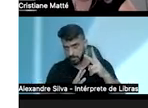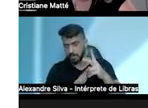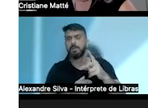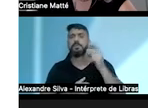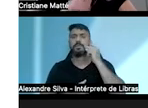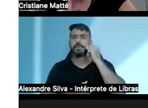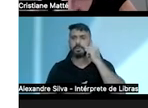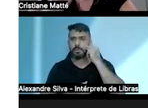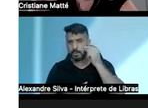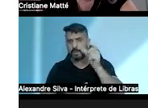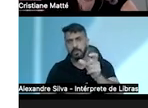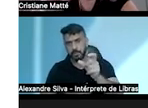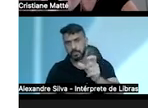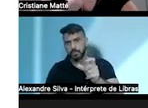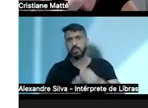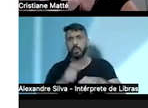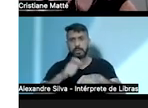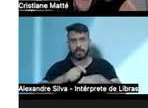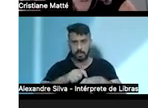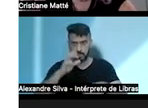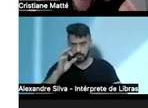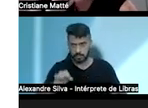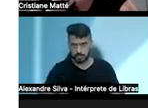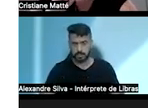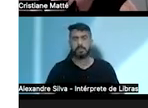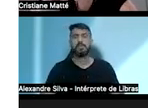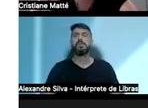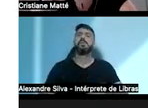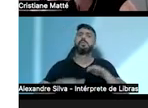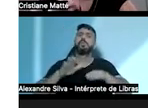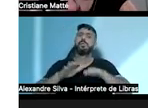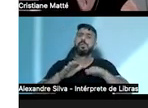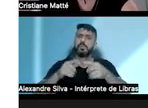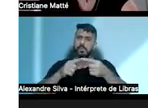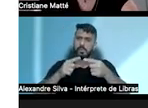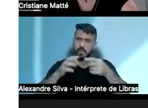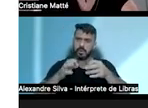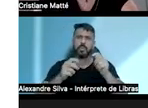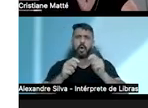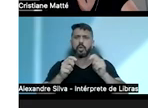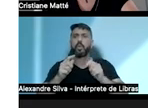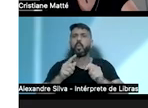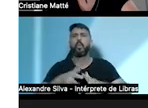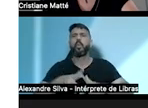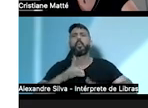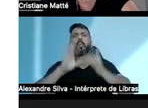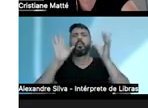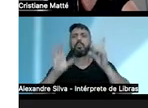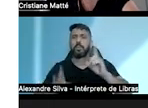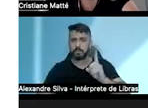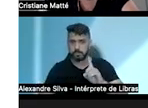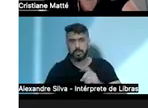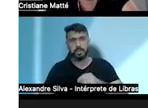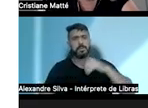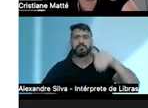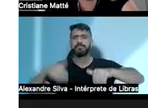os camundongos para correr num tempo específico, numa velocidade específica, então é tudo muito controlado. Ou então com nado, que é